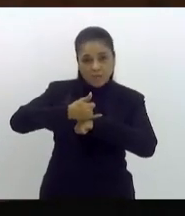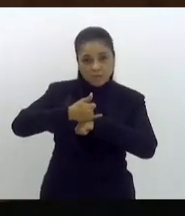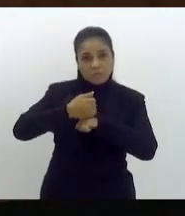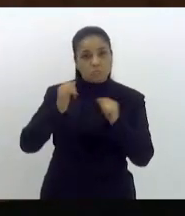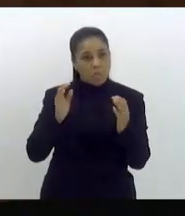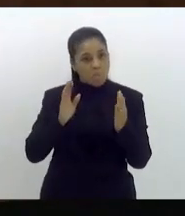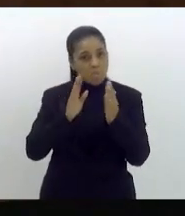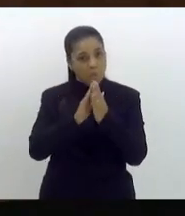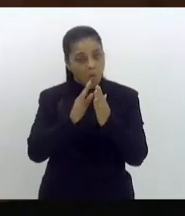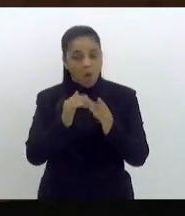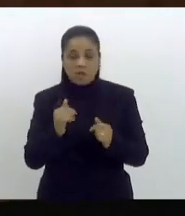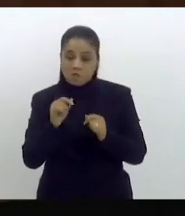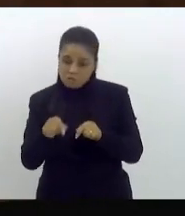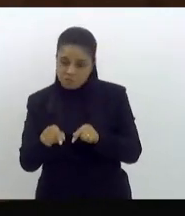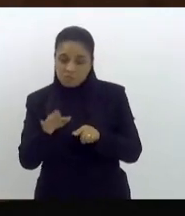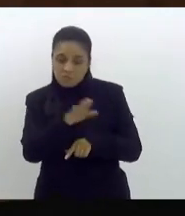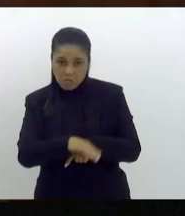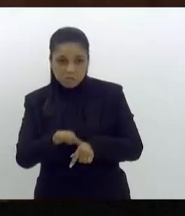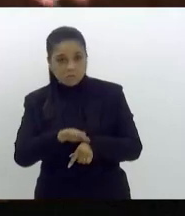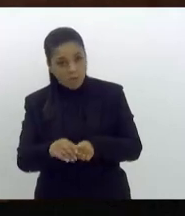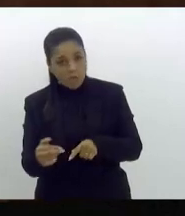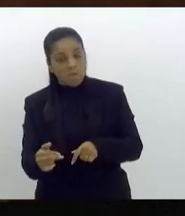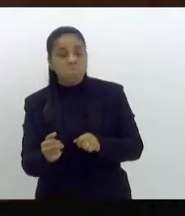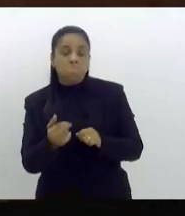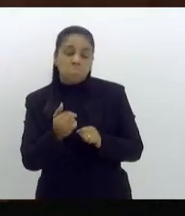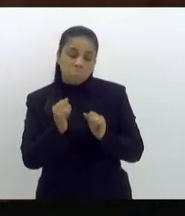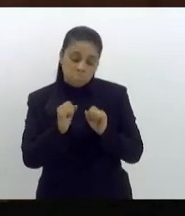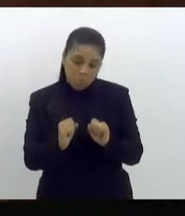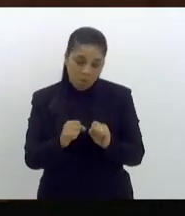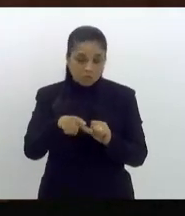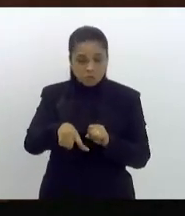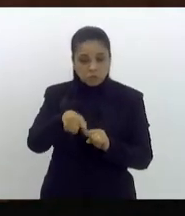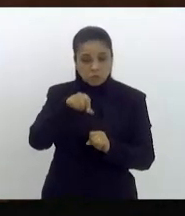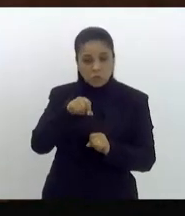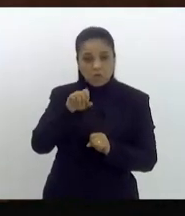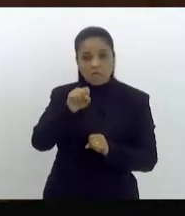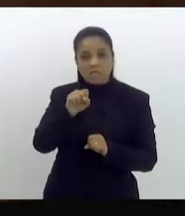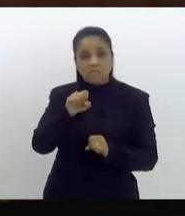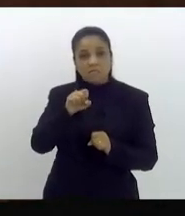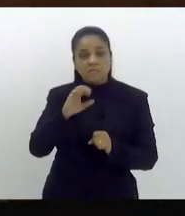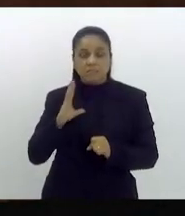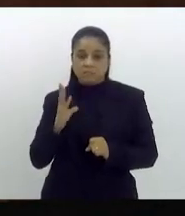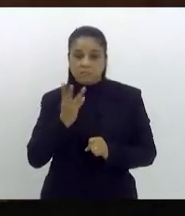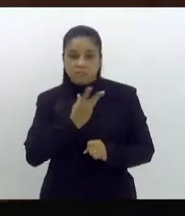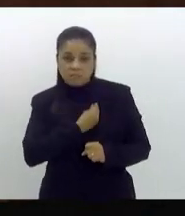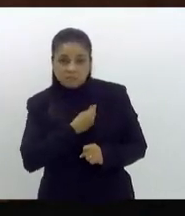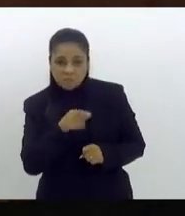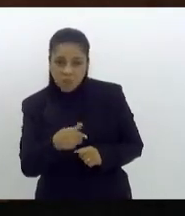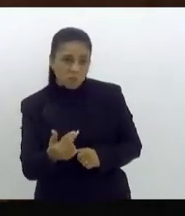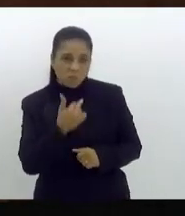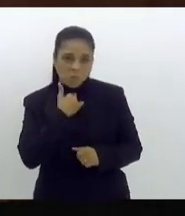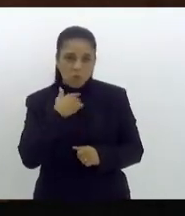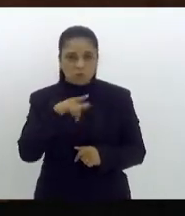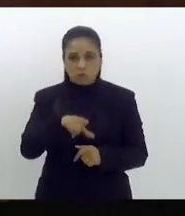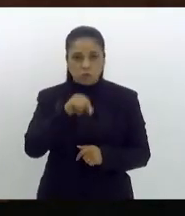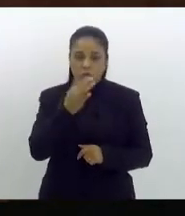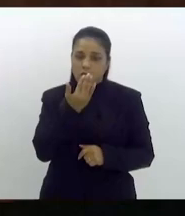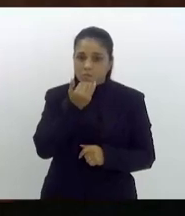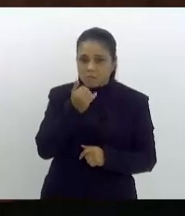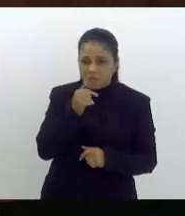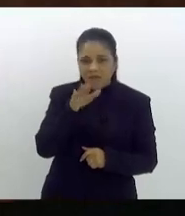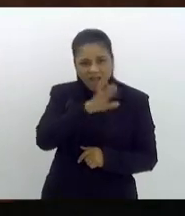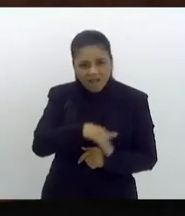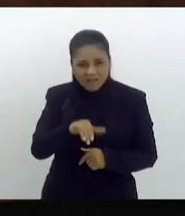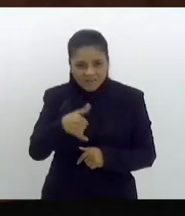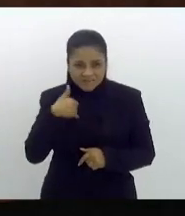a criança pode escolher ser trans mas não pode escolher se alimentar a criança tem idade para saber o que ela